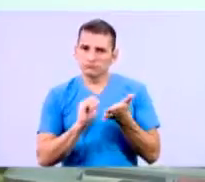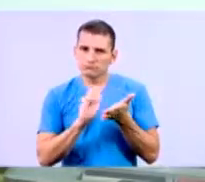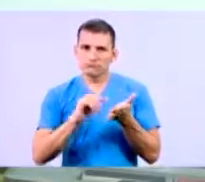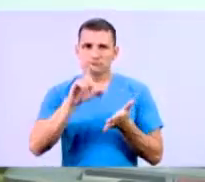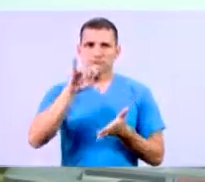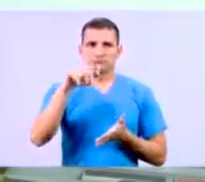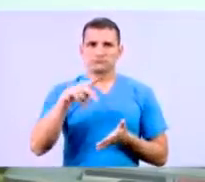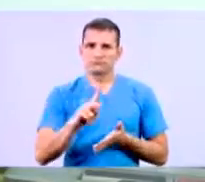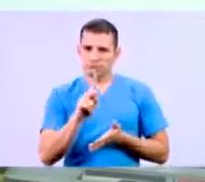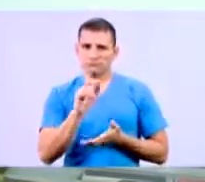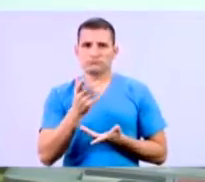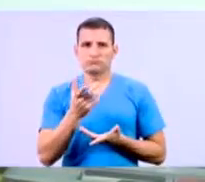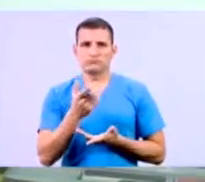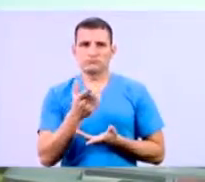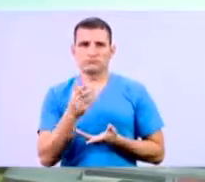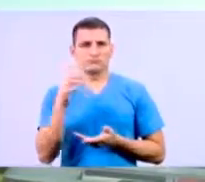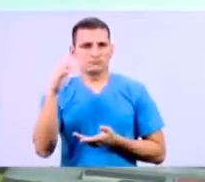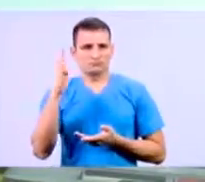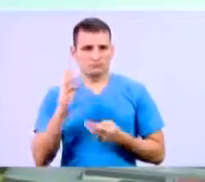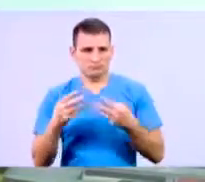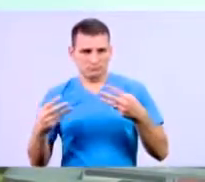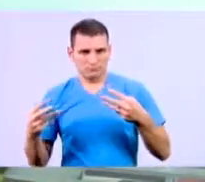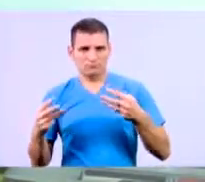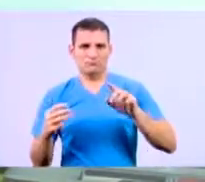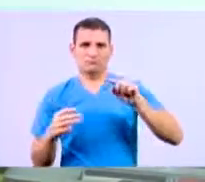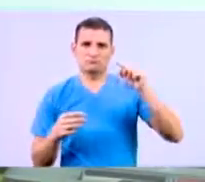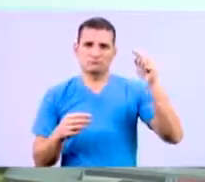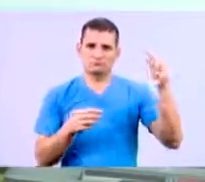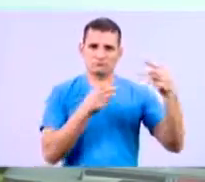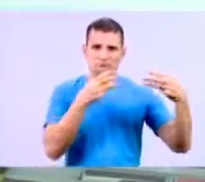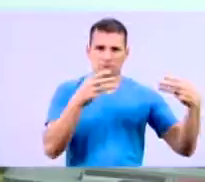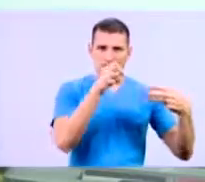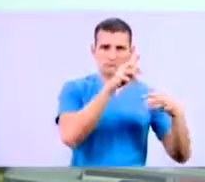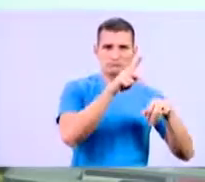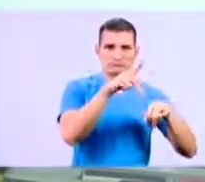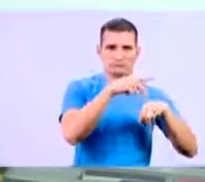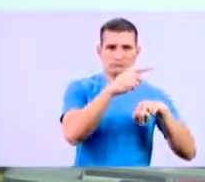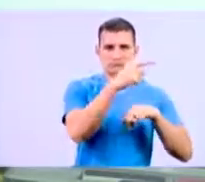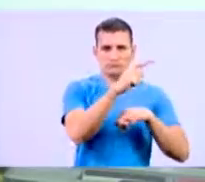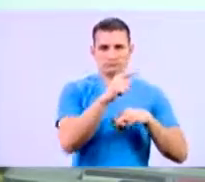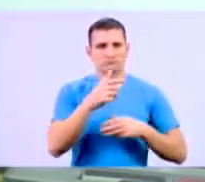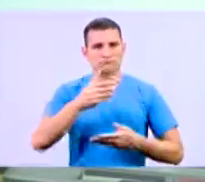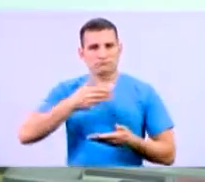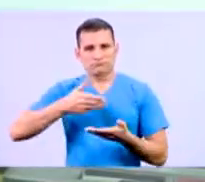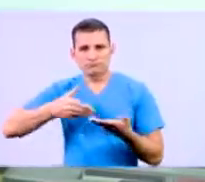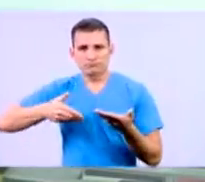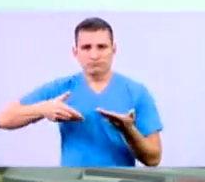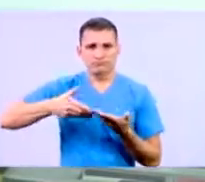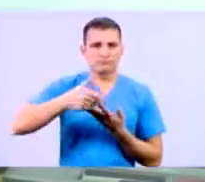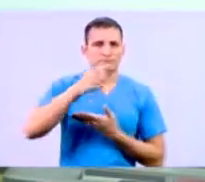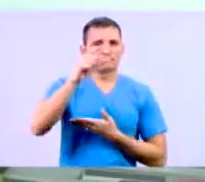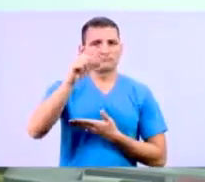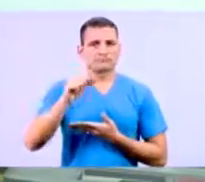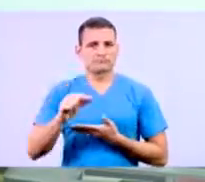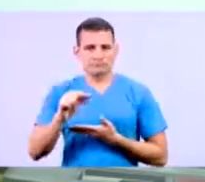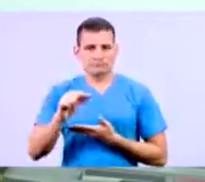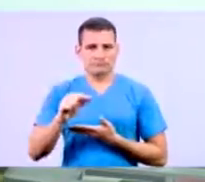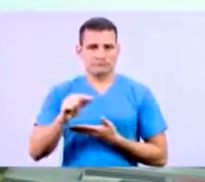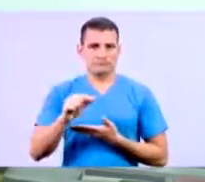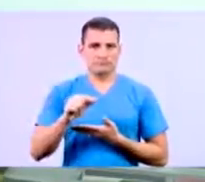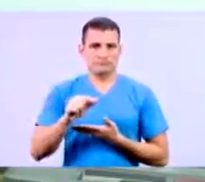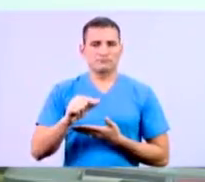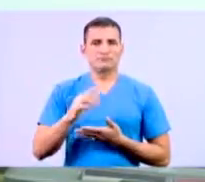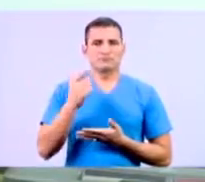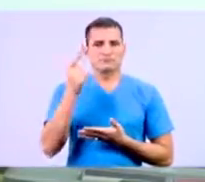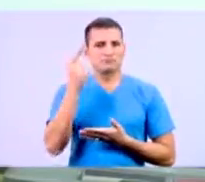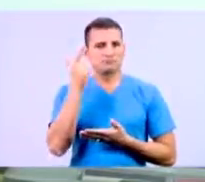troca de tráfego, né, da rede brasileira com a rede internacional fosse menor, você desafogasse um pouco e com isso